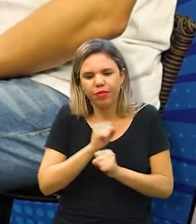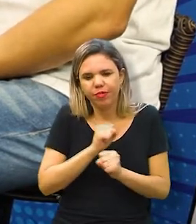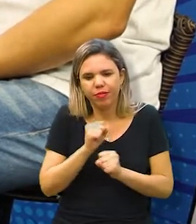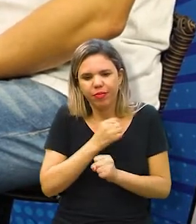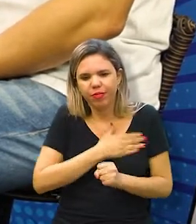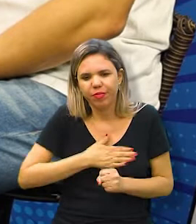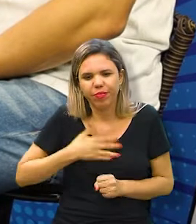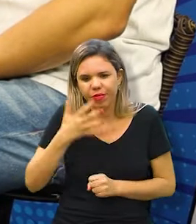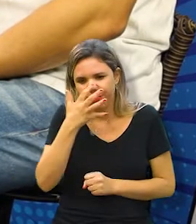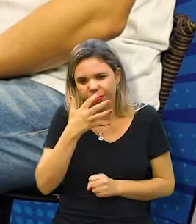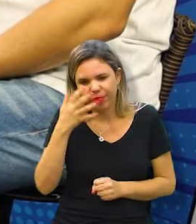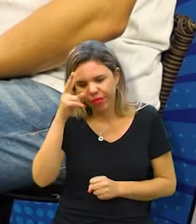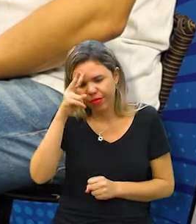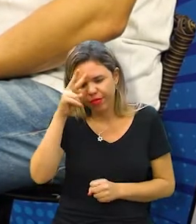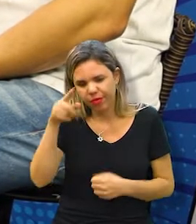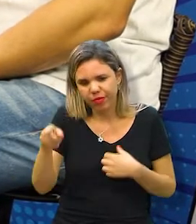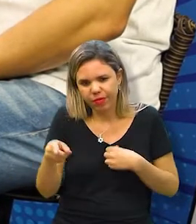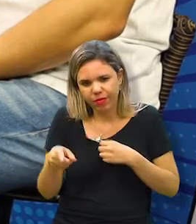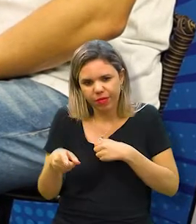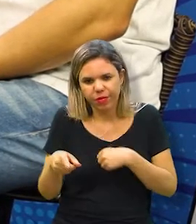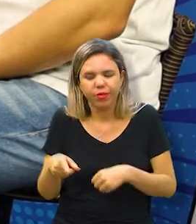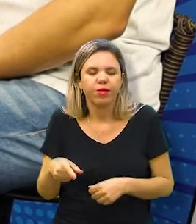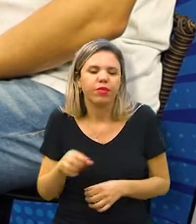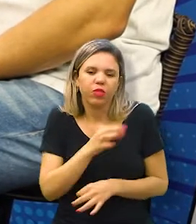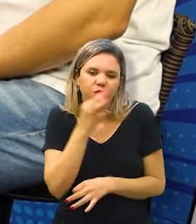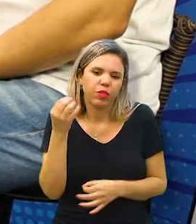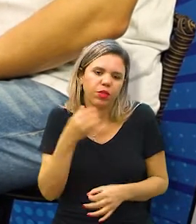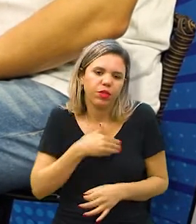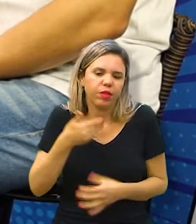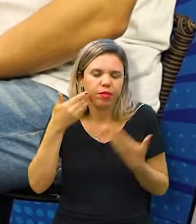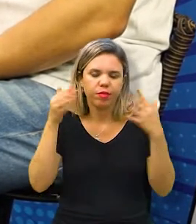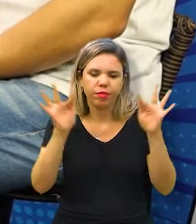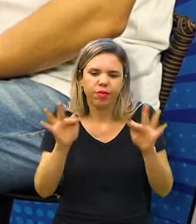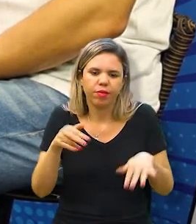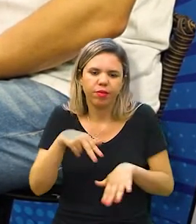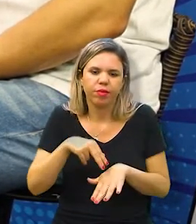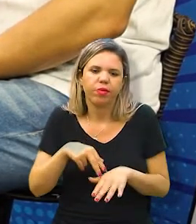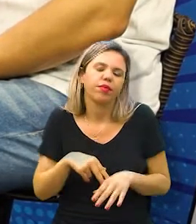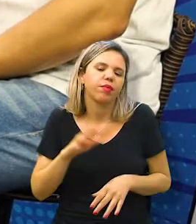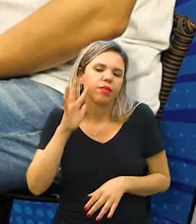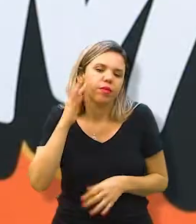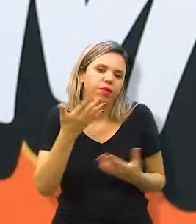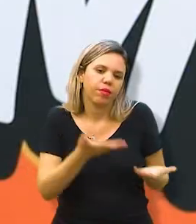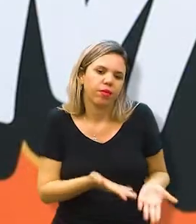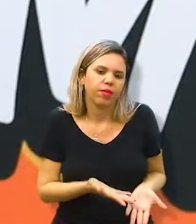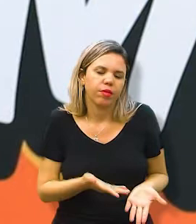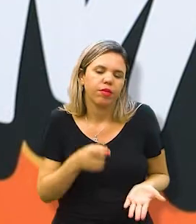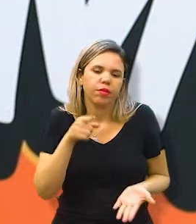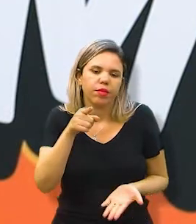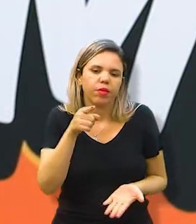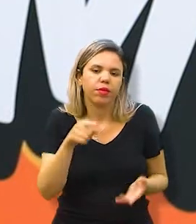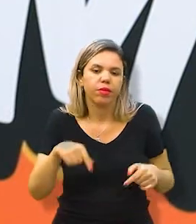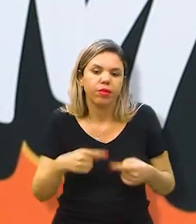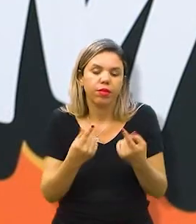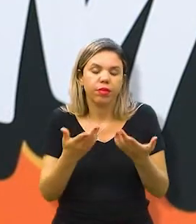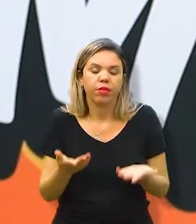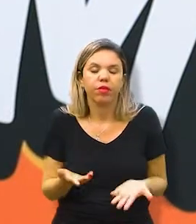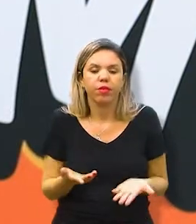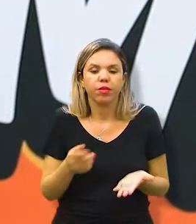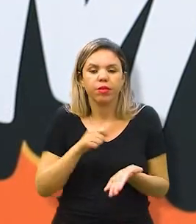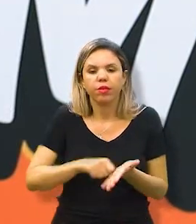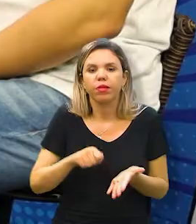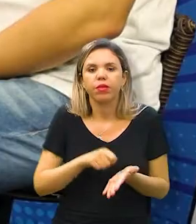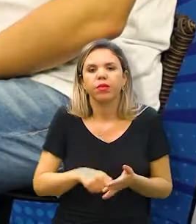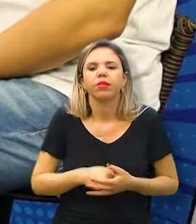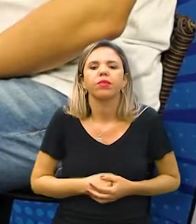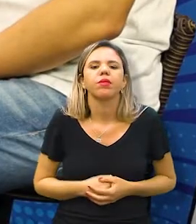estou emocionada com a história, então tá sendo muito bom, eu tô muito feliz com o resultado. E qual foi o seu desafio para